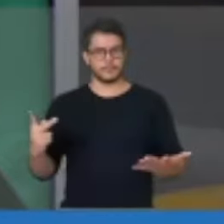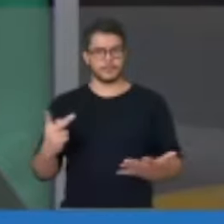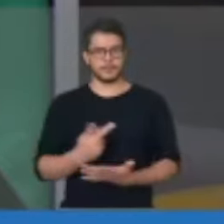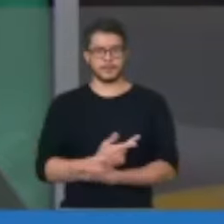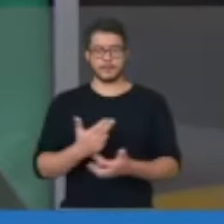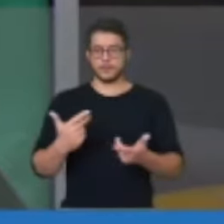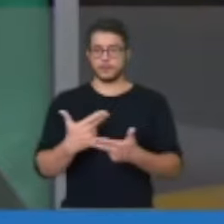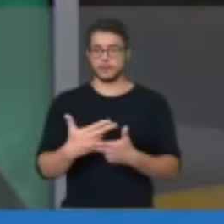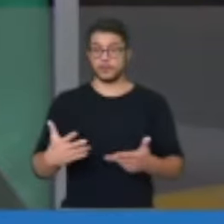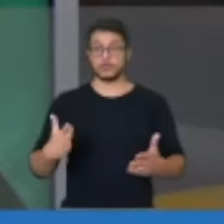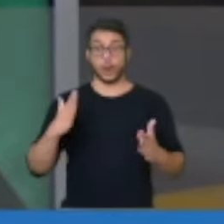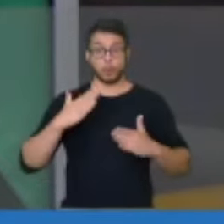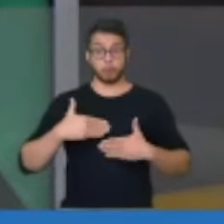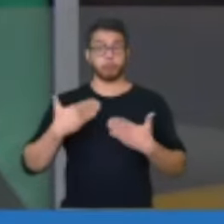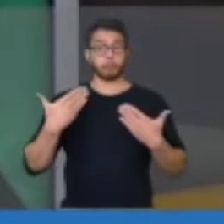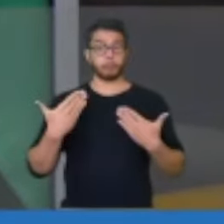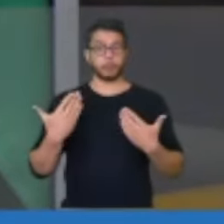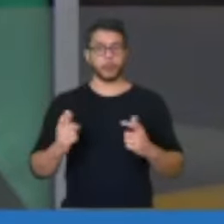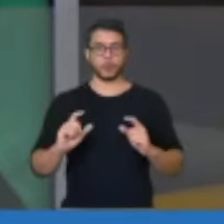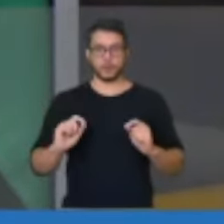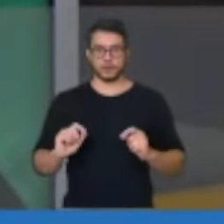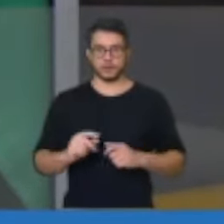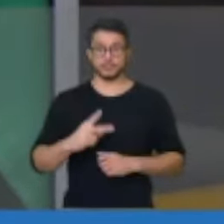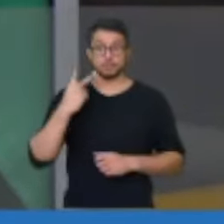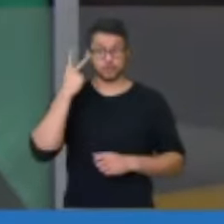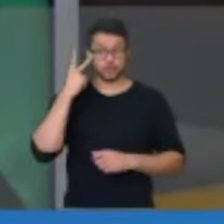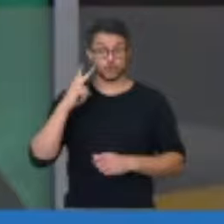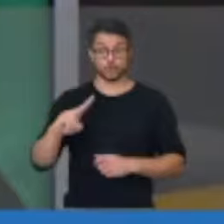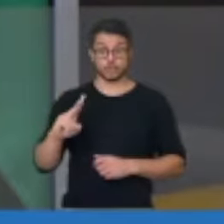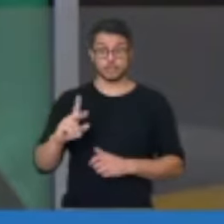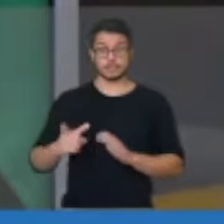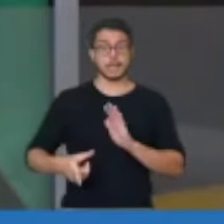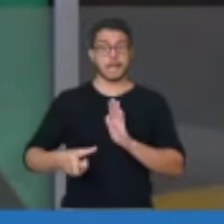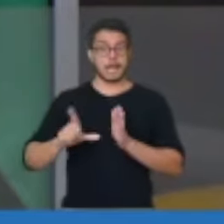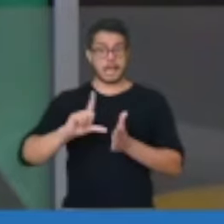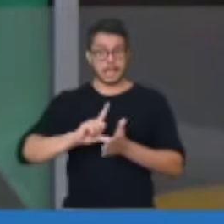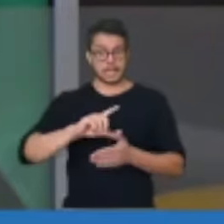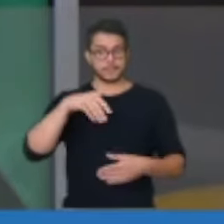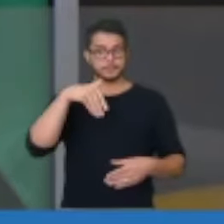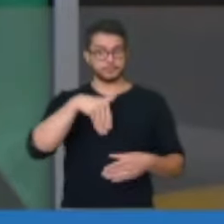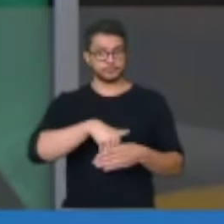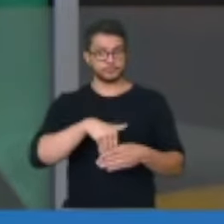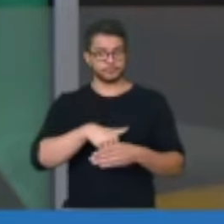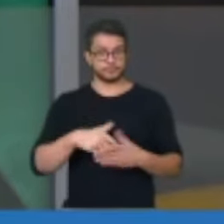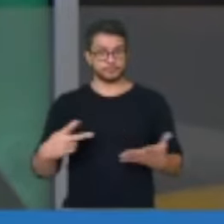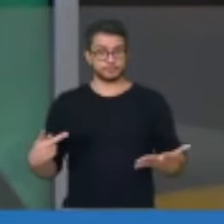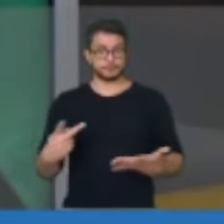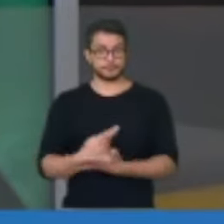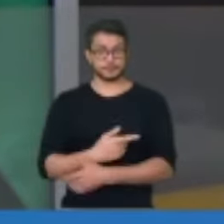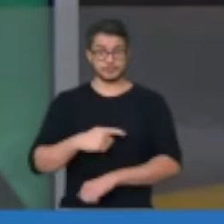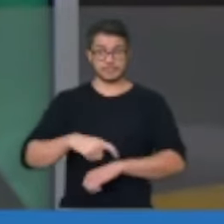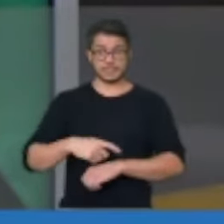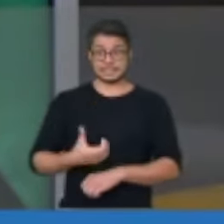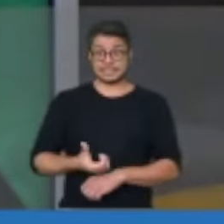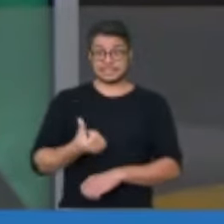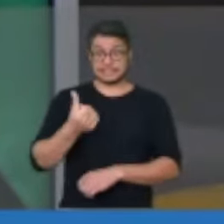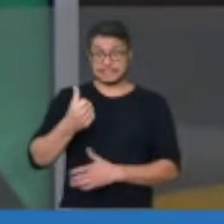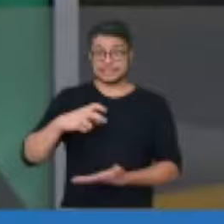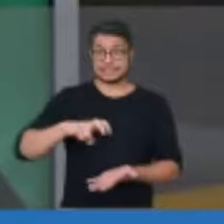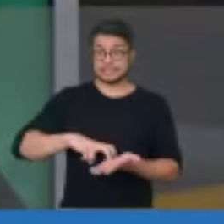na minha opinião. 2 dias antes da eleição, eu fui acordado às 6 horas da manhã com a Polícia